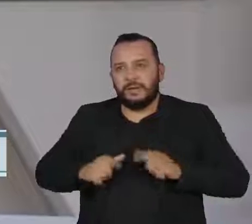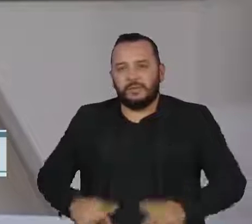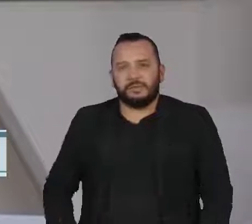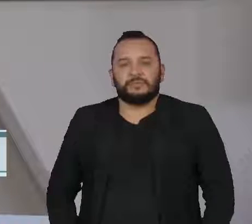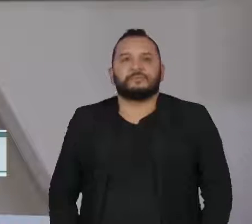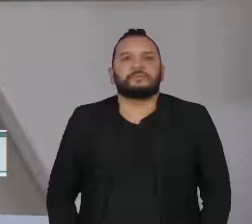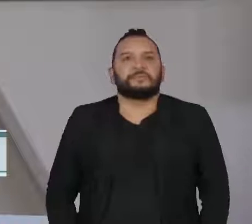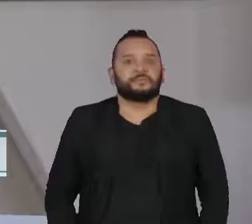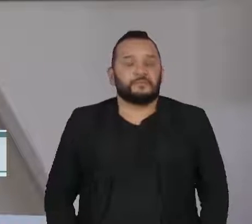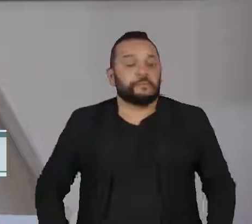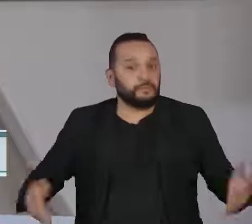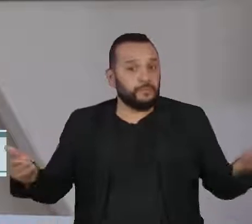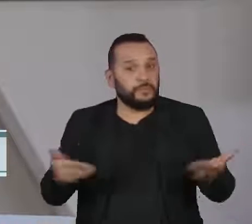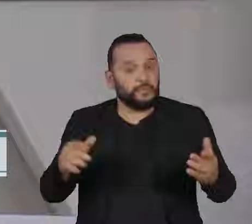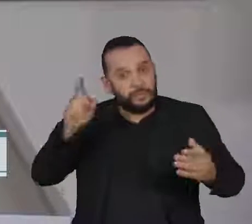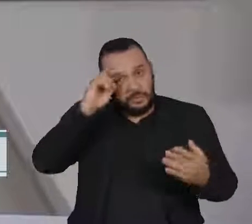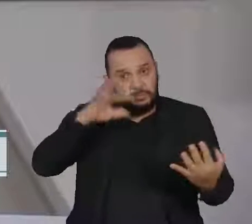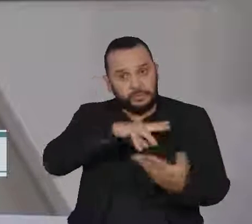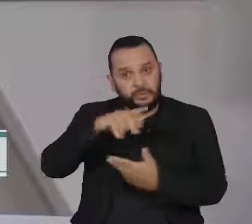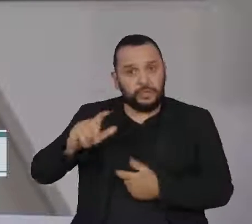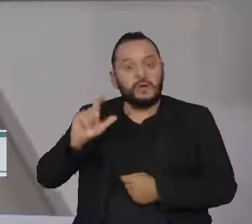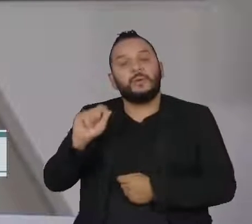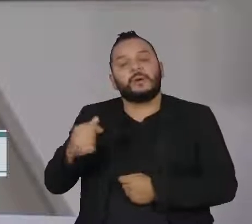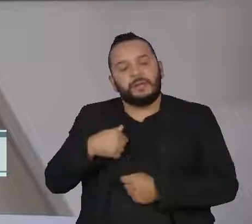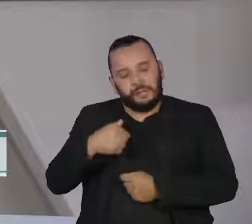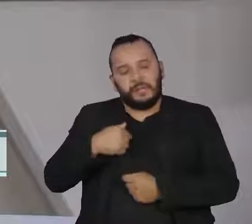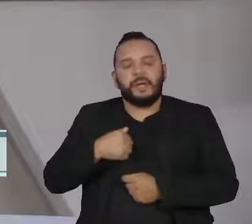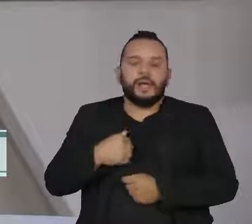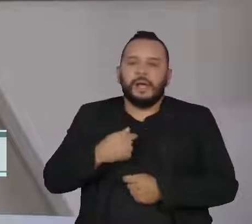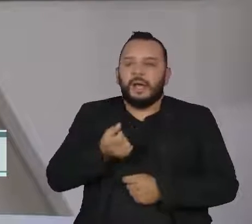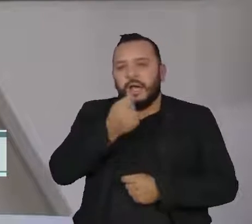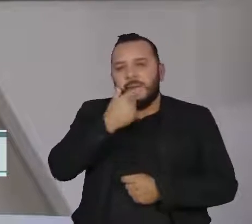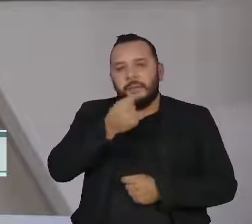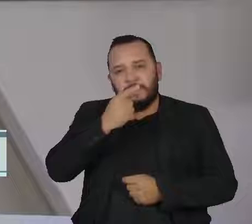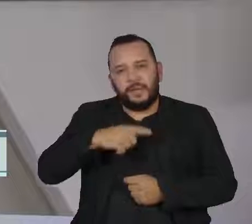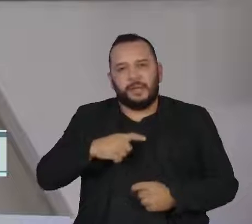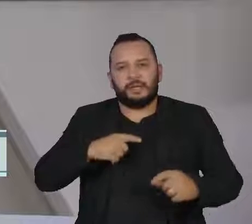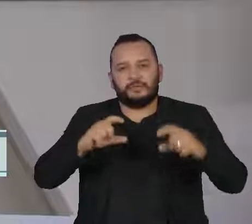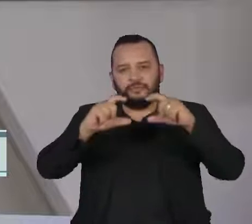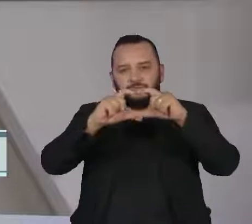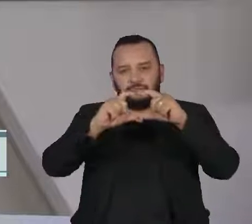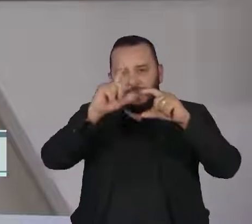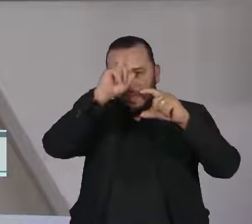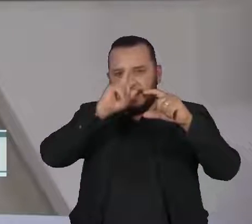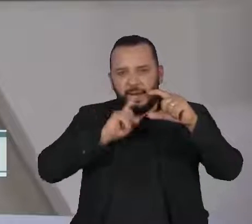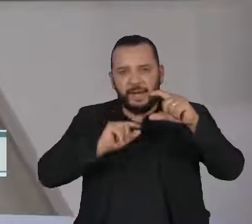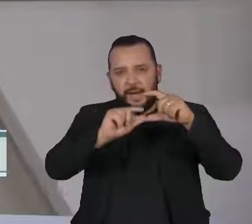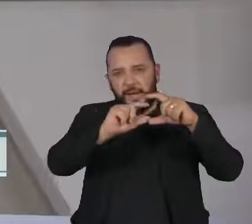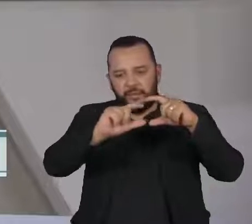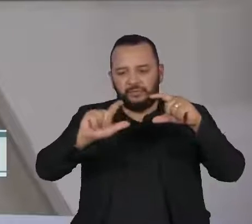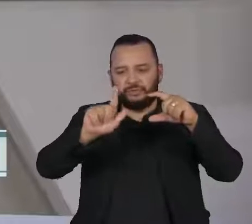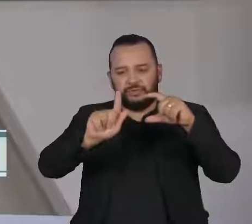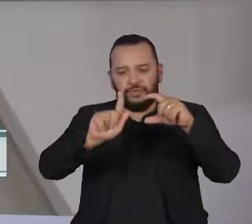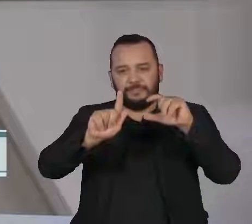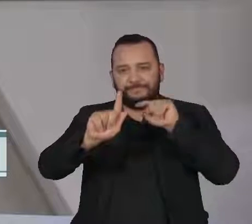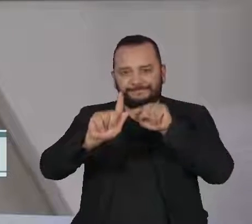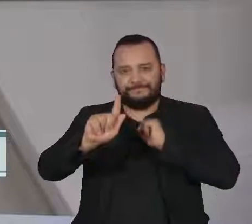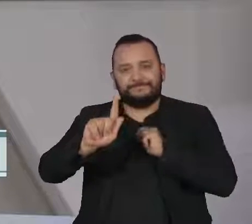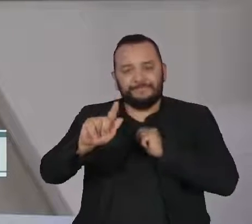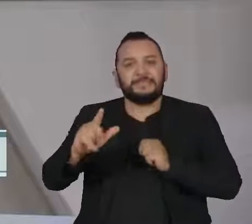Hoje é o Dia Nacional do Medicamento Genérico. 25 anos após a lei de regulamentação, os genéricos